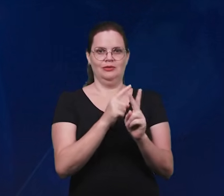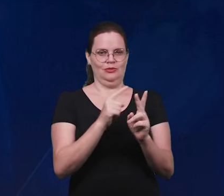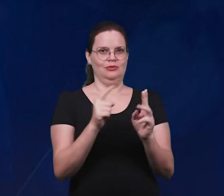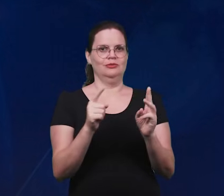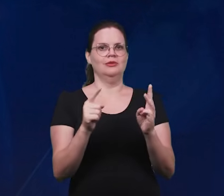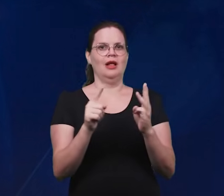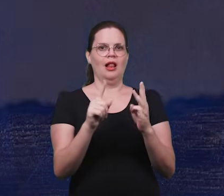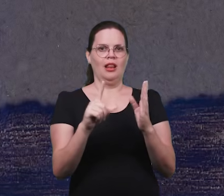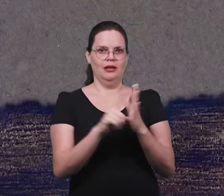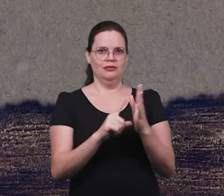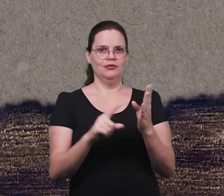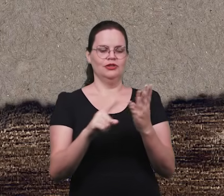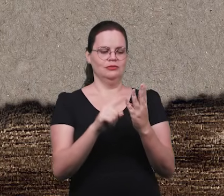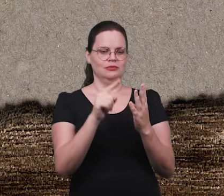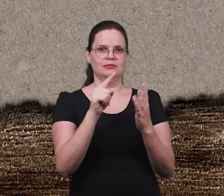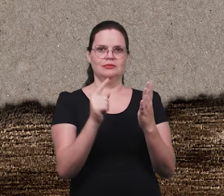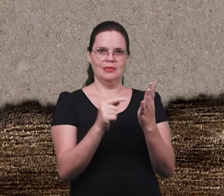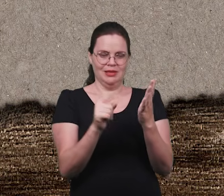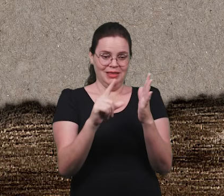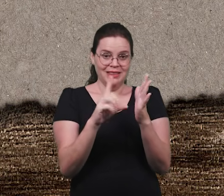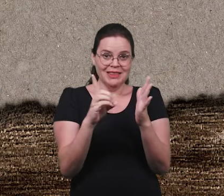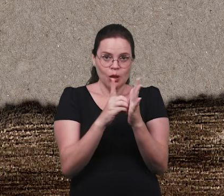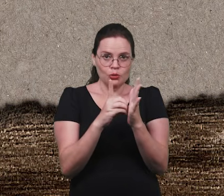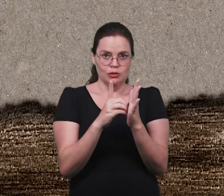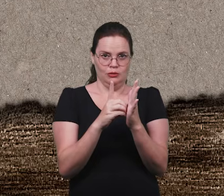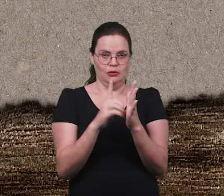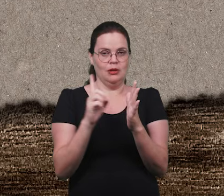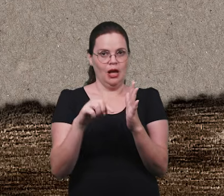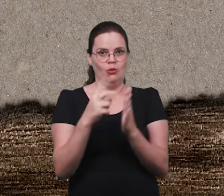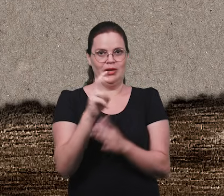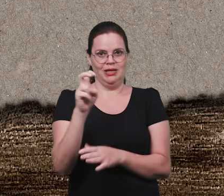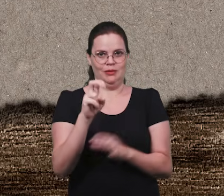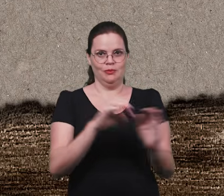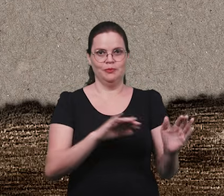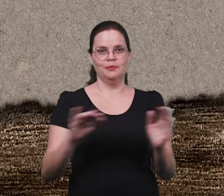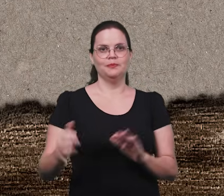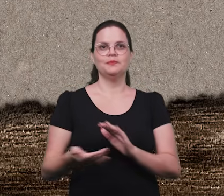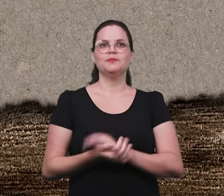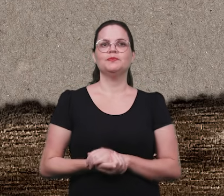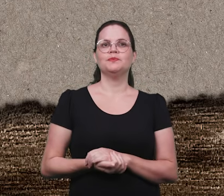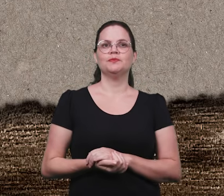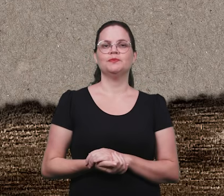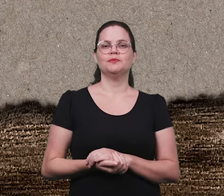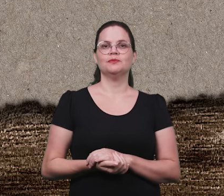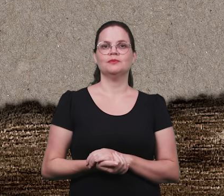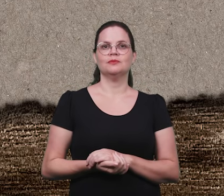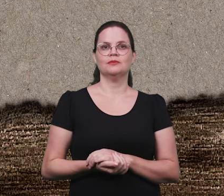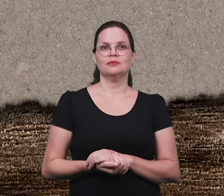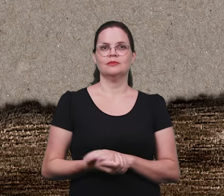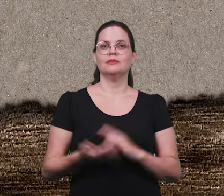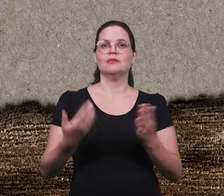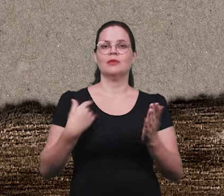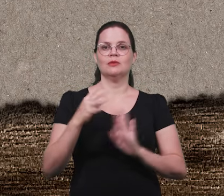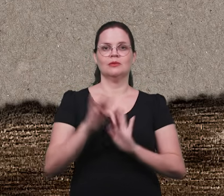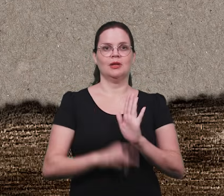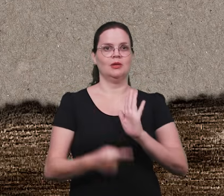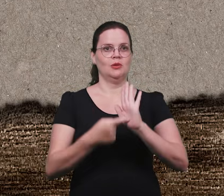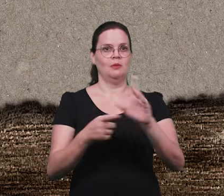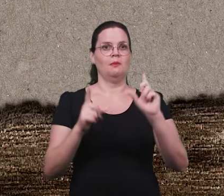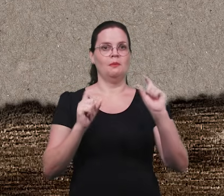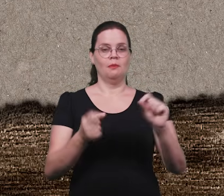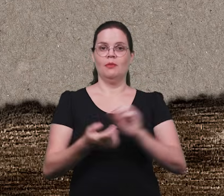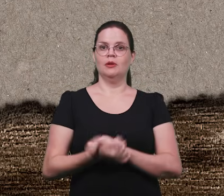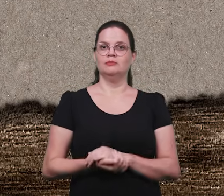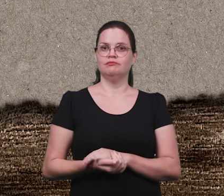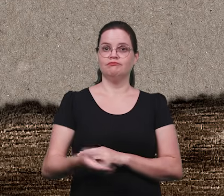verso 23, que diz exatamente assim: Também o Senhor, de diante de vós,